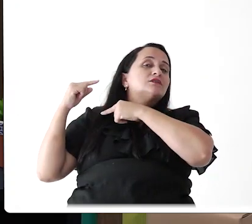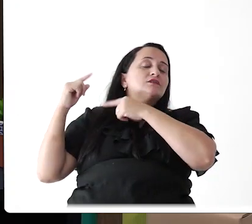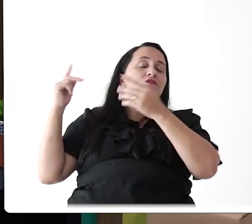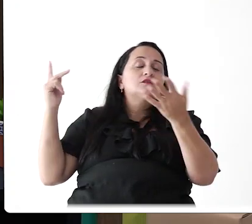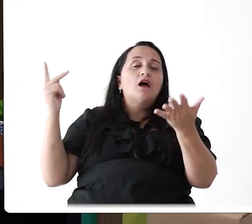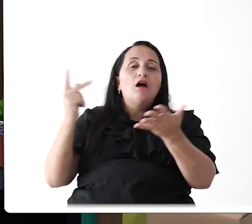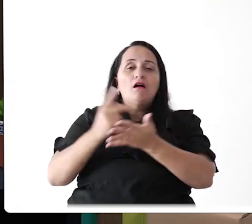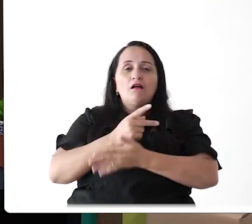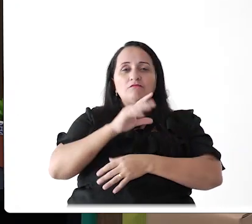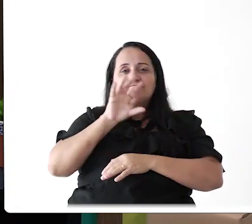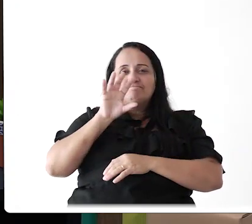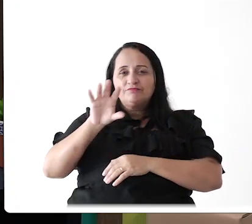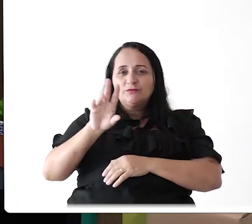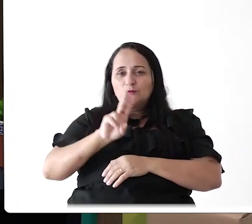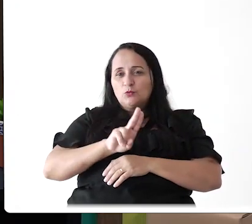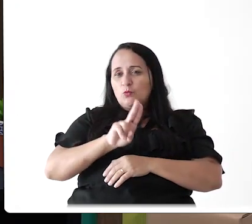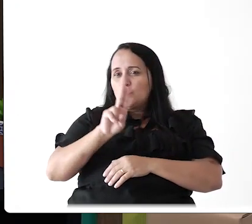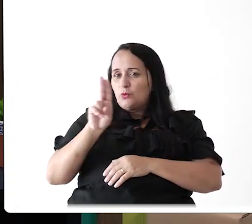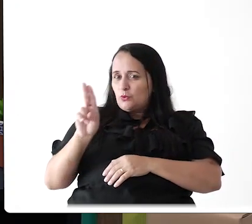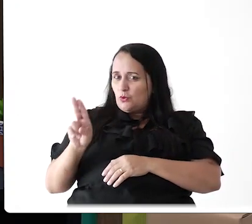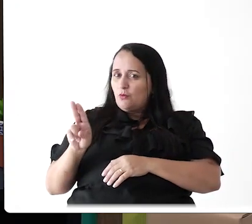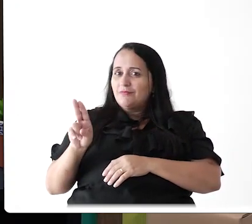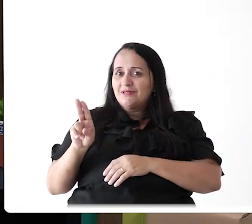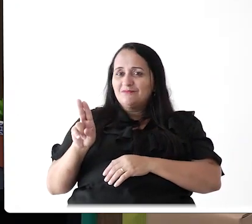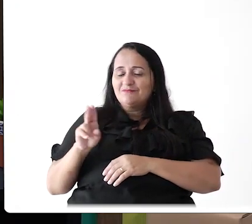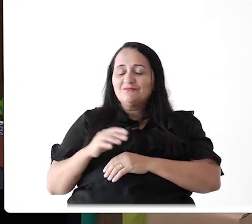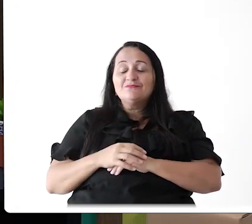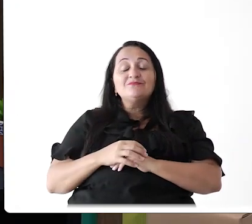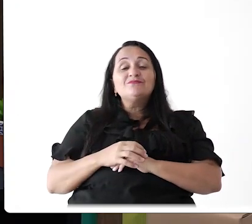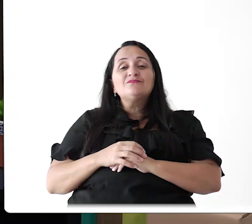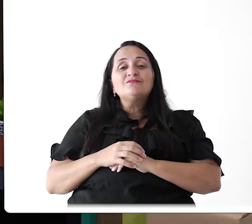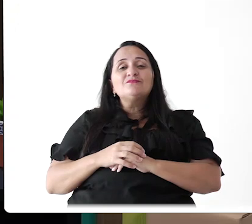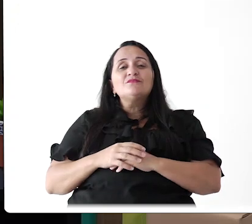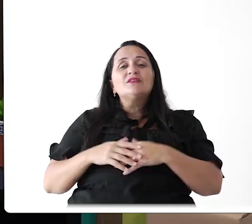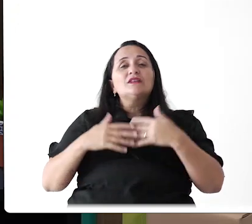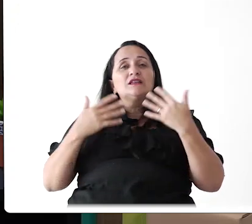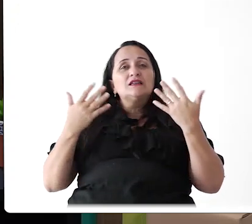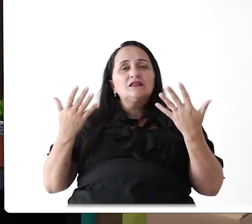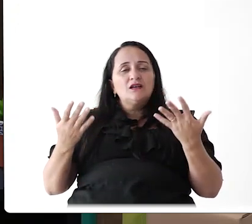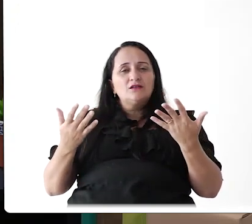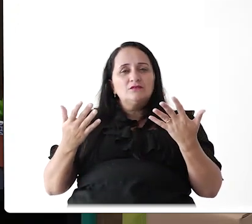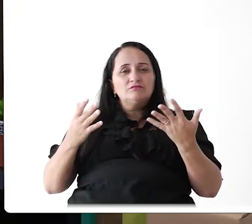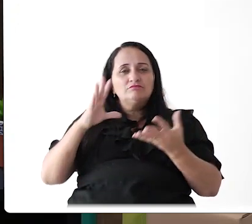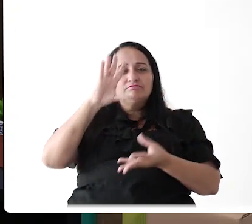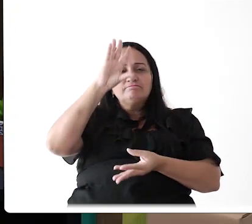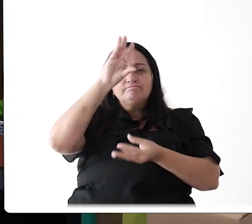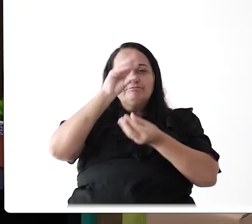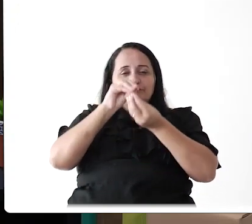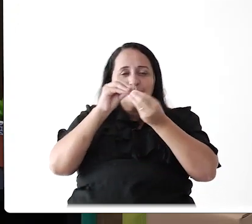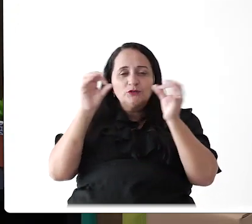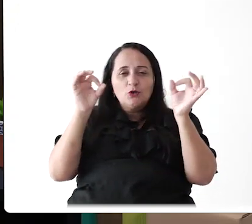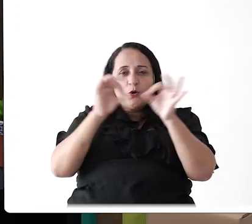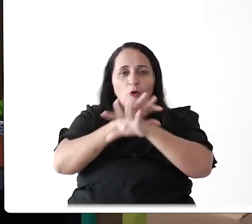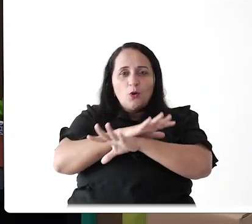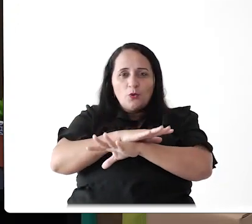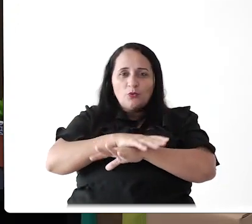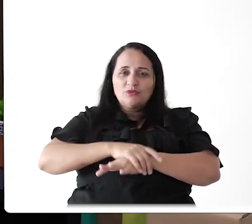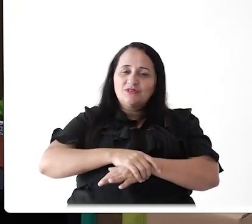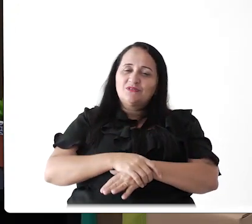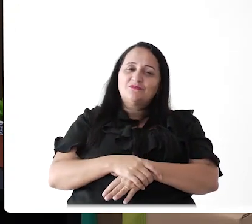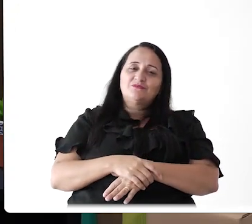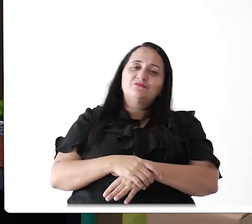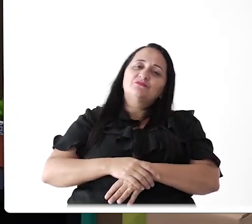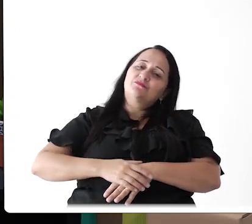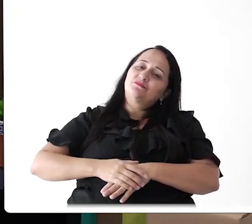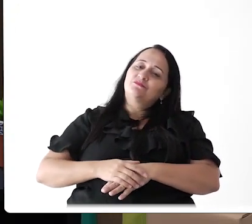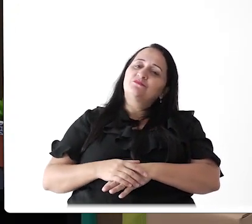Frankenstein ganhou o sobrenome. Então, a relação de conclusão aparece quando expressa